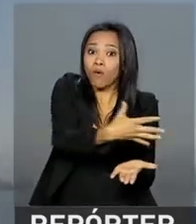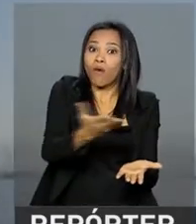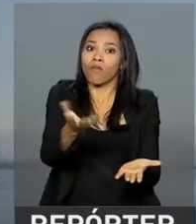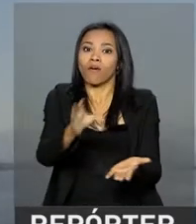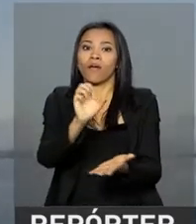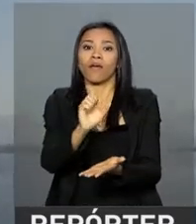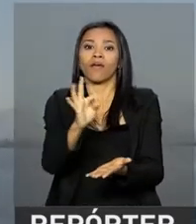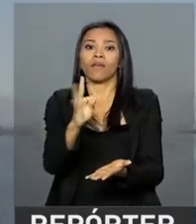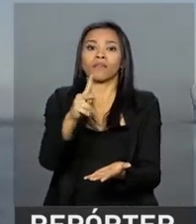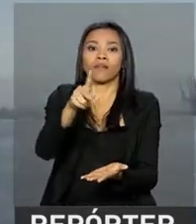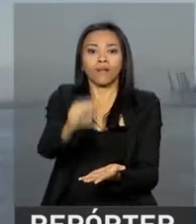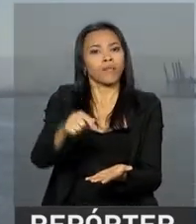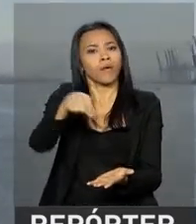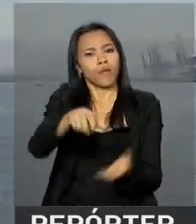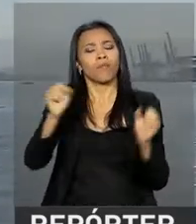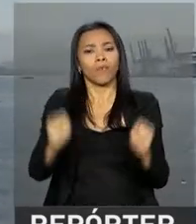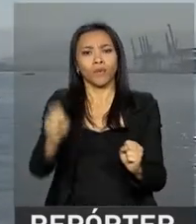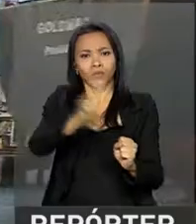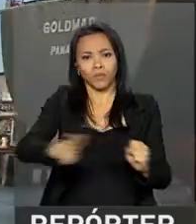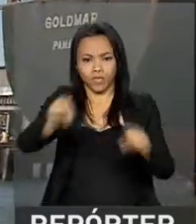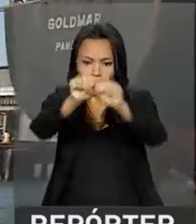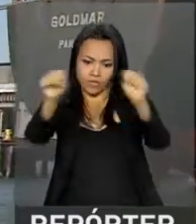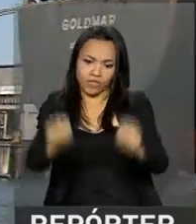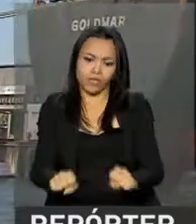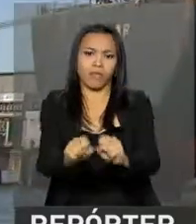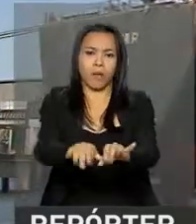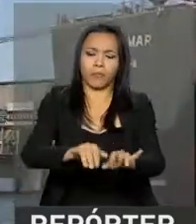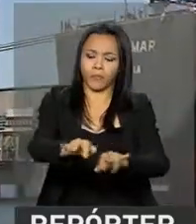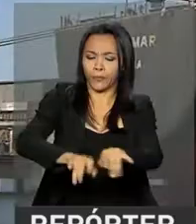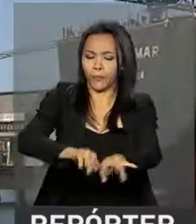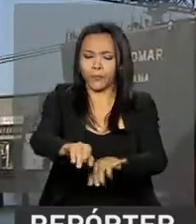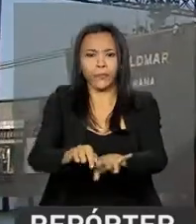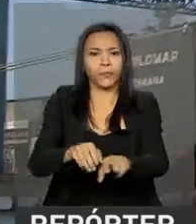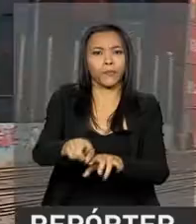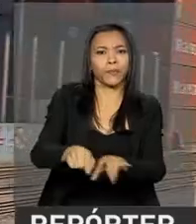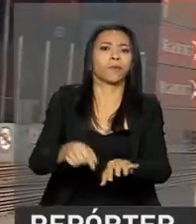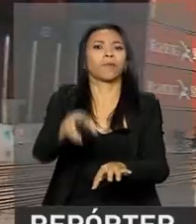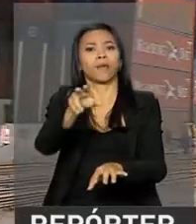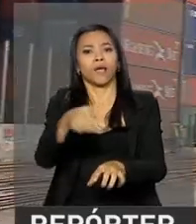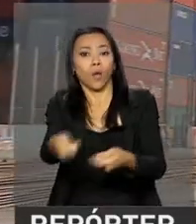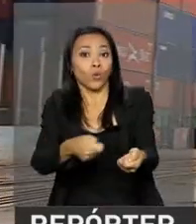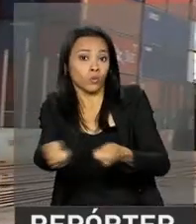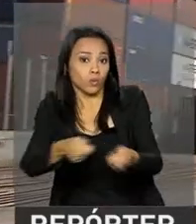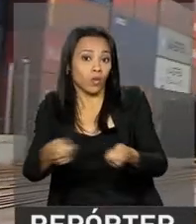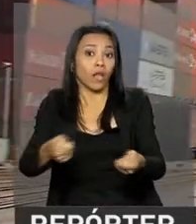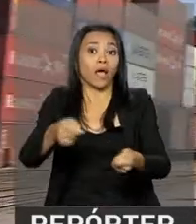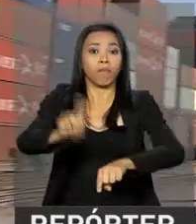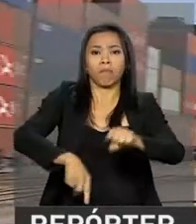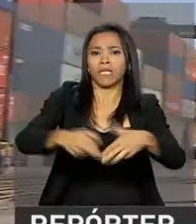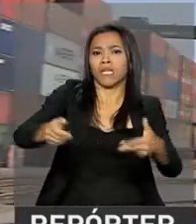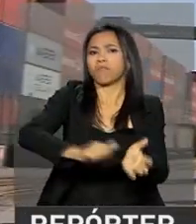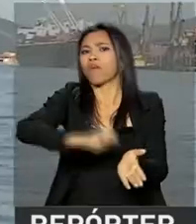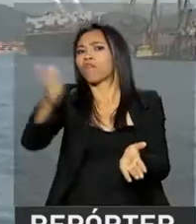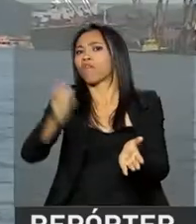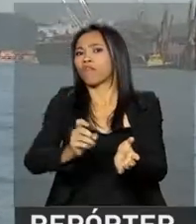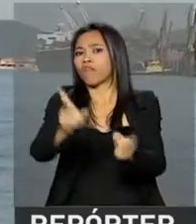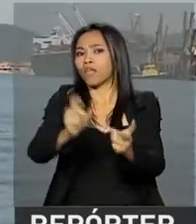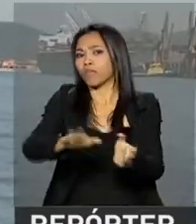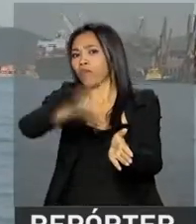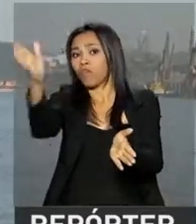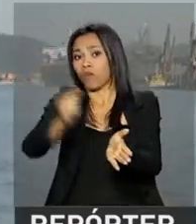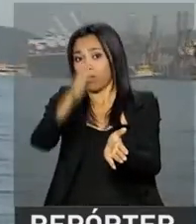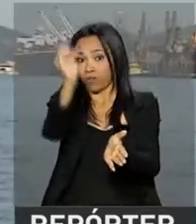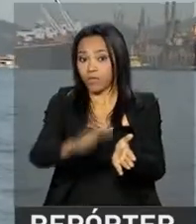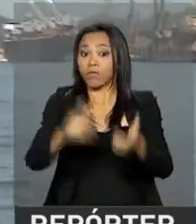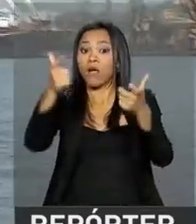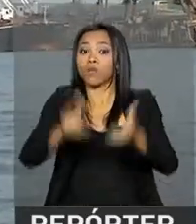ser utilizado para as exportações sujeitas exclusivamente a controle aduaneiro e realizadas por meio do Porto de